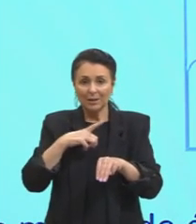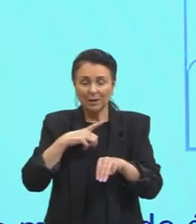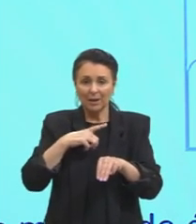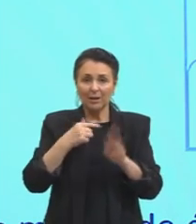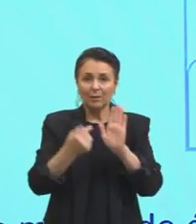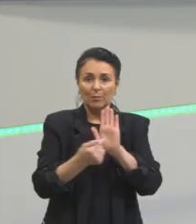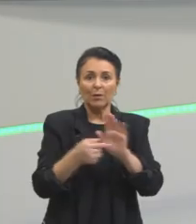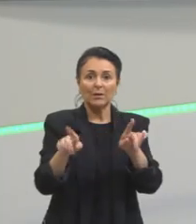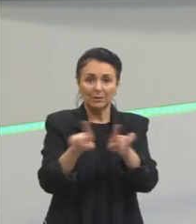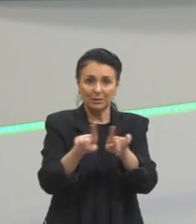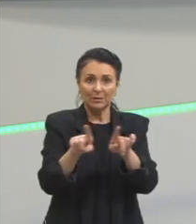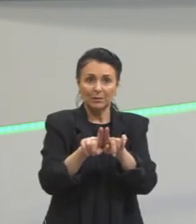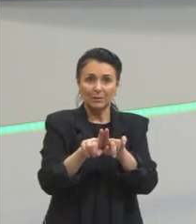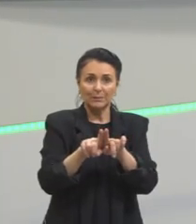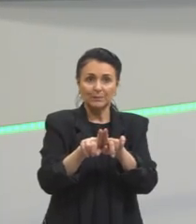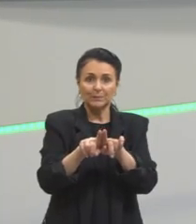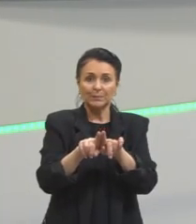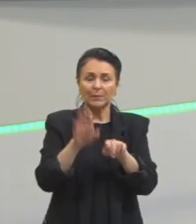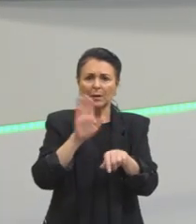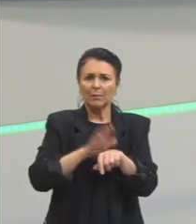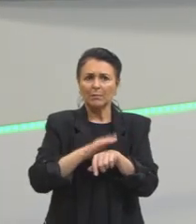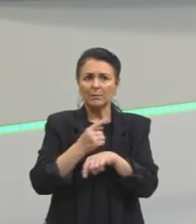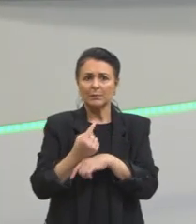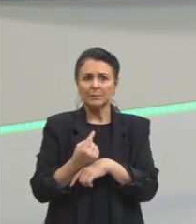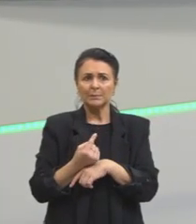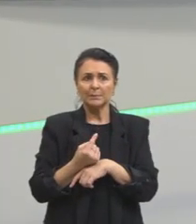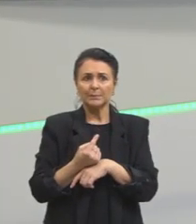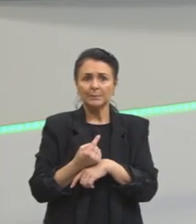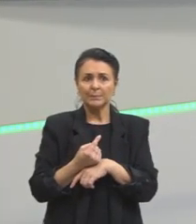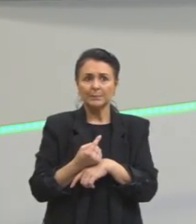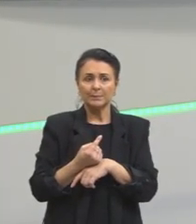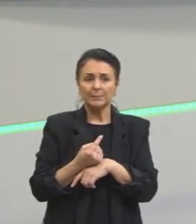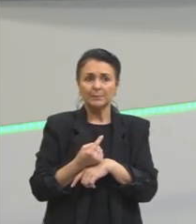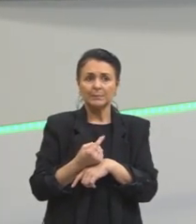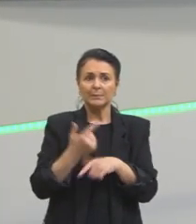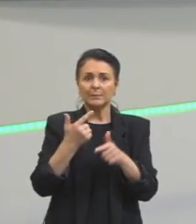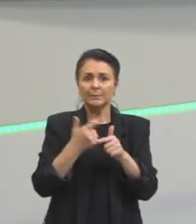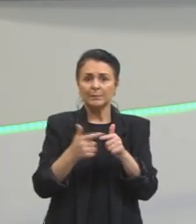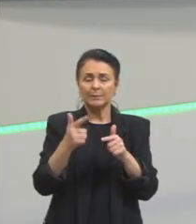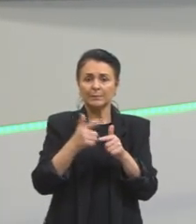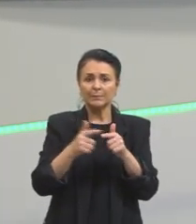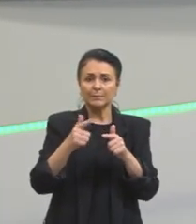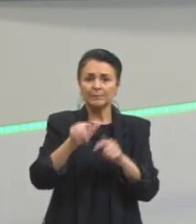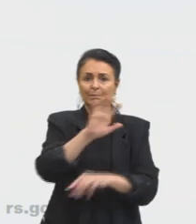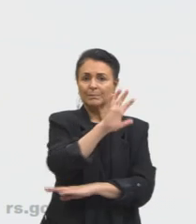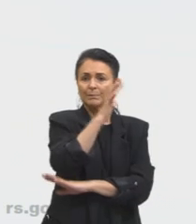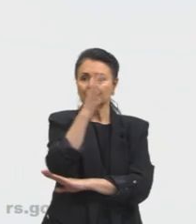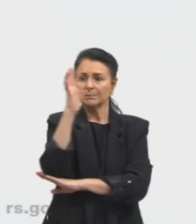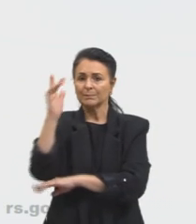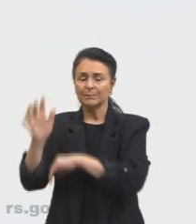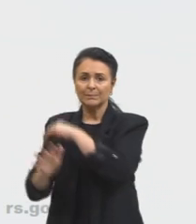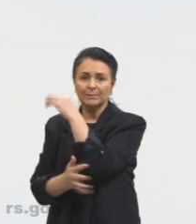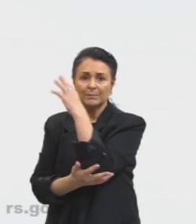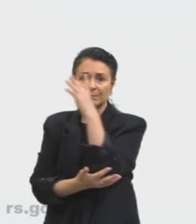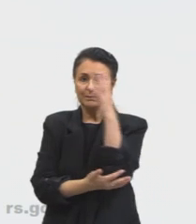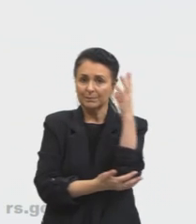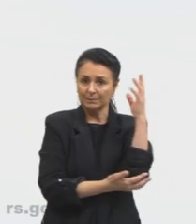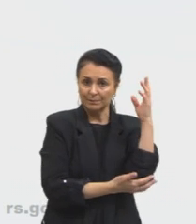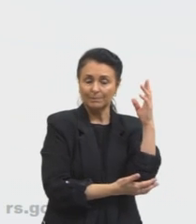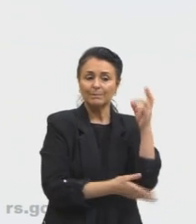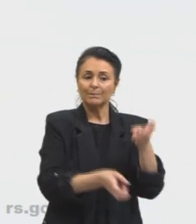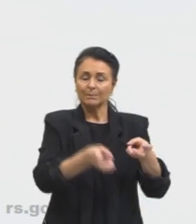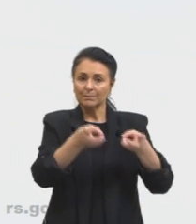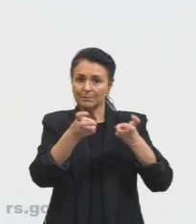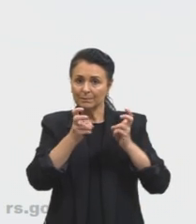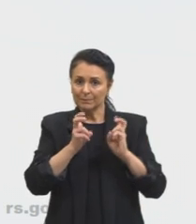mostra ele também vamos lá então mais um os problemas ambientais relacionados é isso então nós